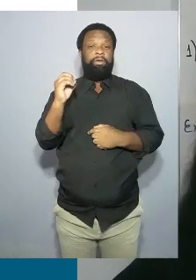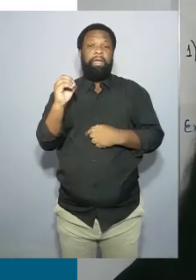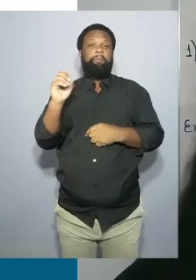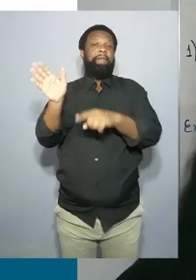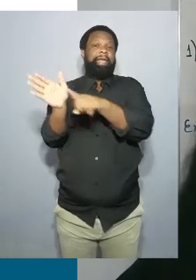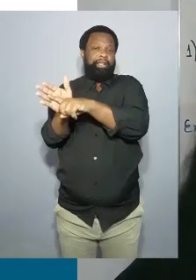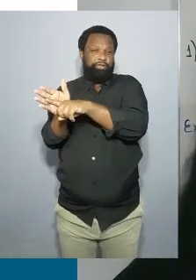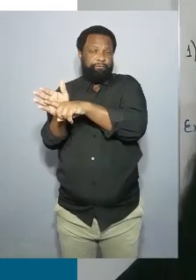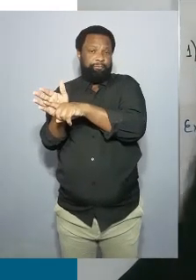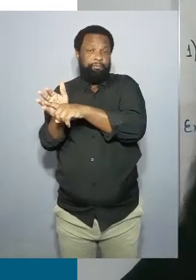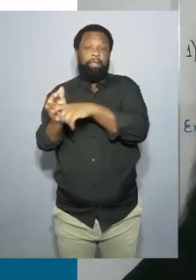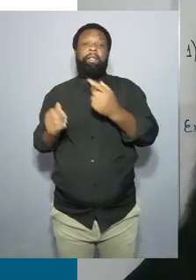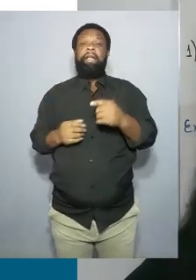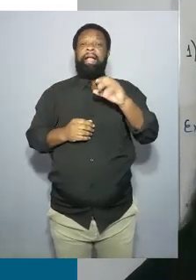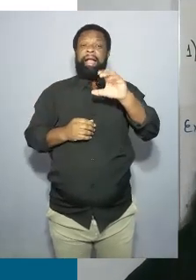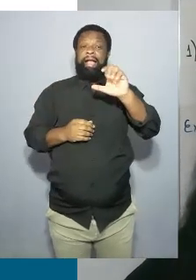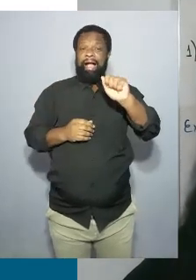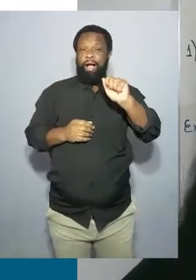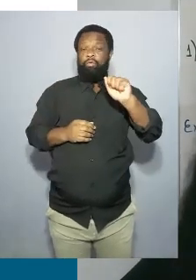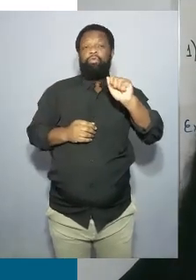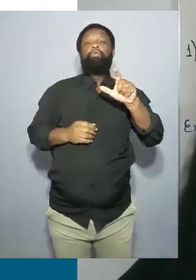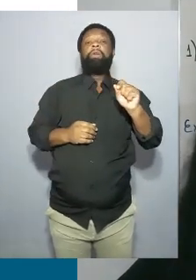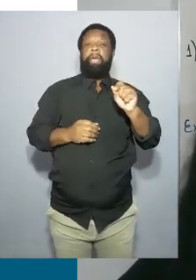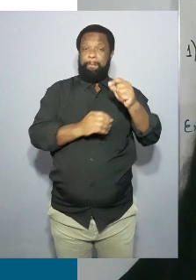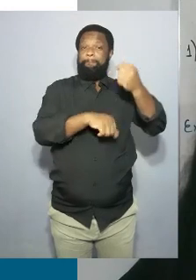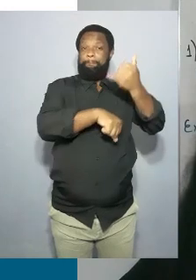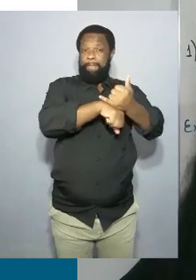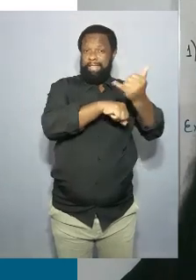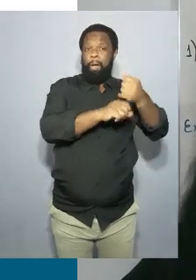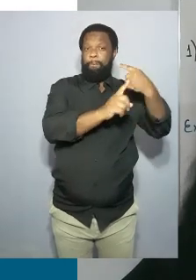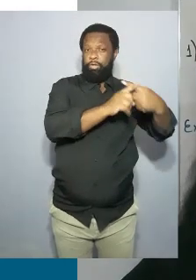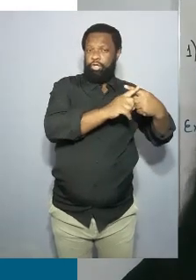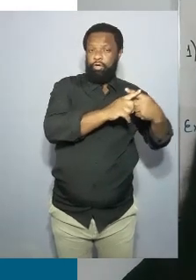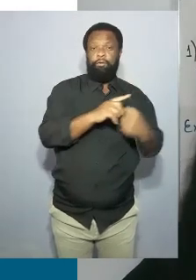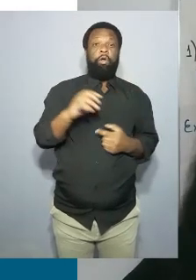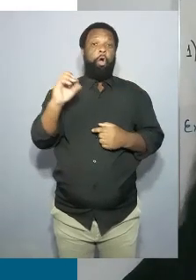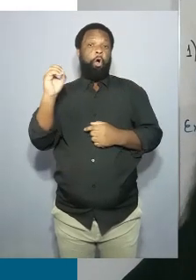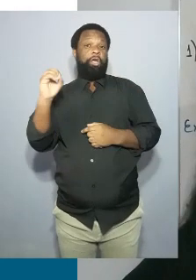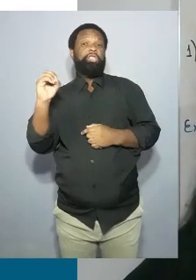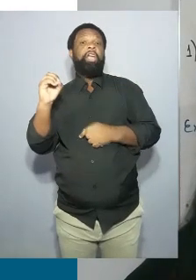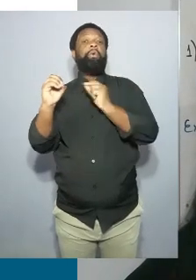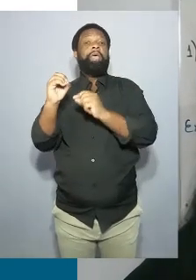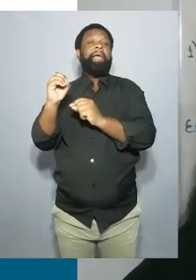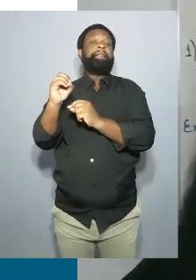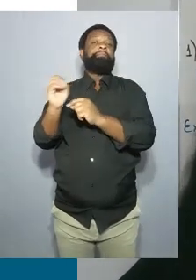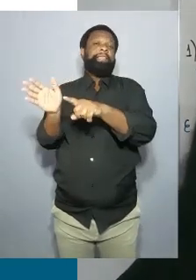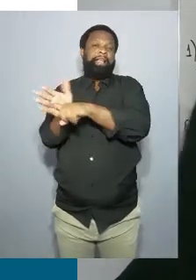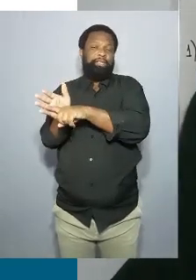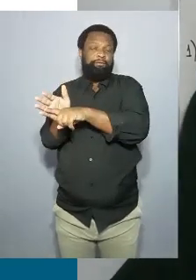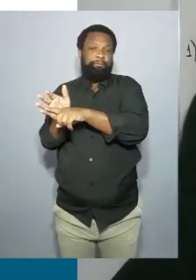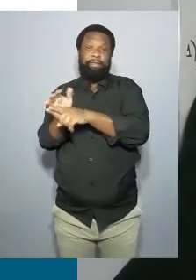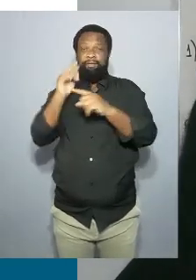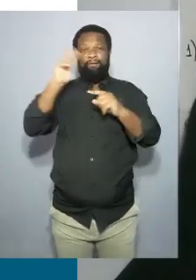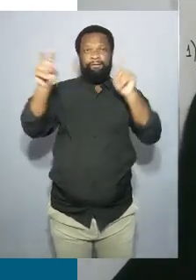metal negativo. Cálcio e oxigênio. Cálcio é metal positivo, então oxigênio é metal negativo.